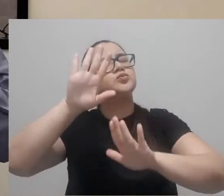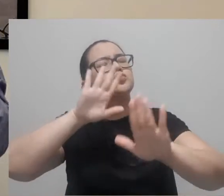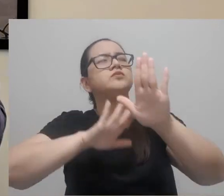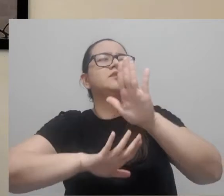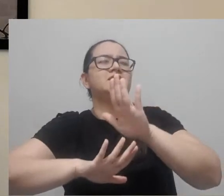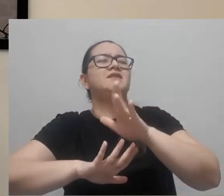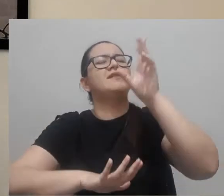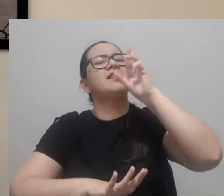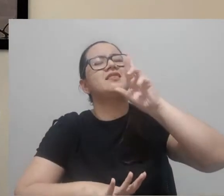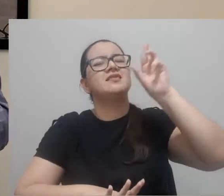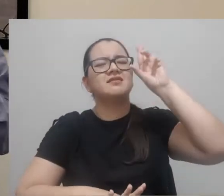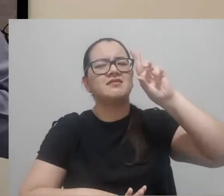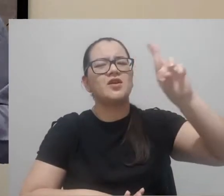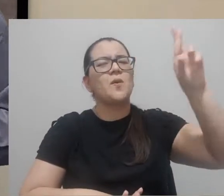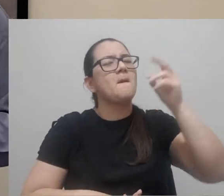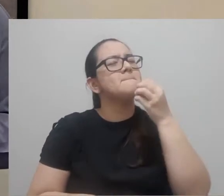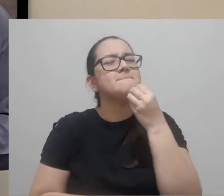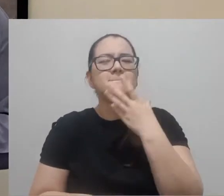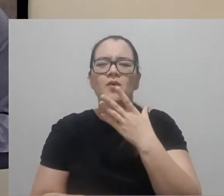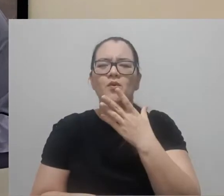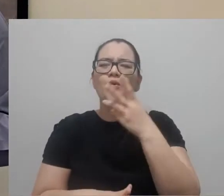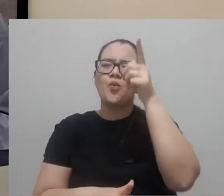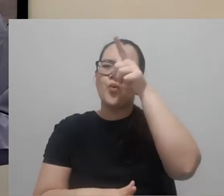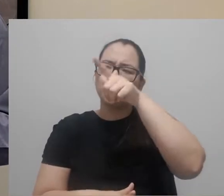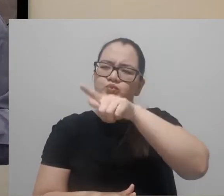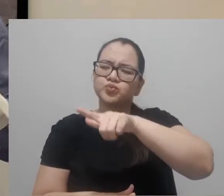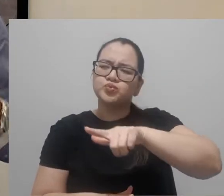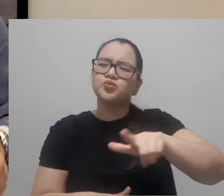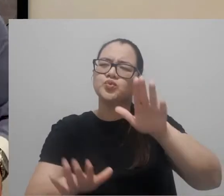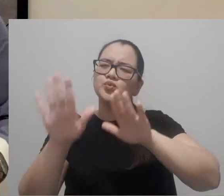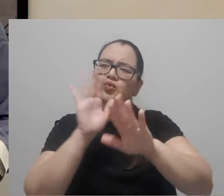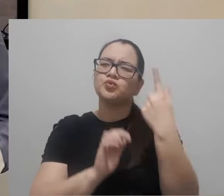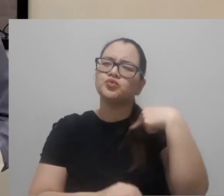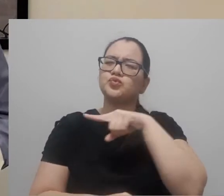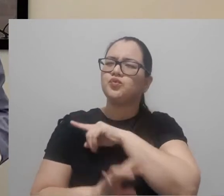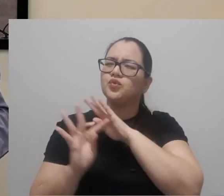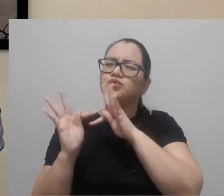o bom pastor, que o Senhor continue cuidando de todos nós. Nos abençoa, Pai,